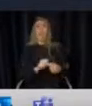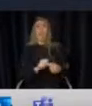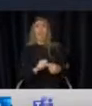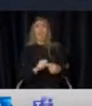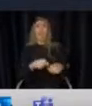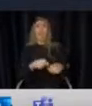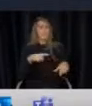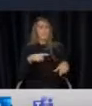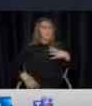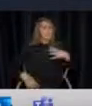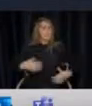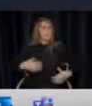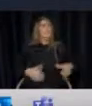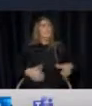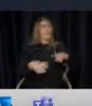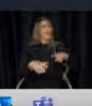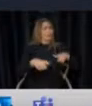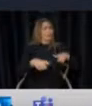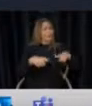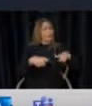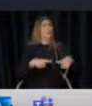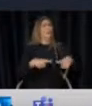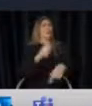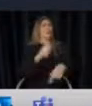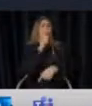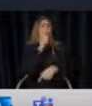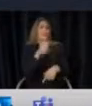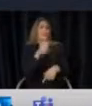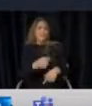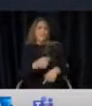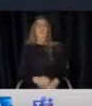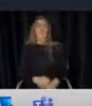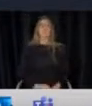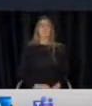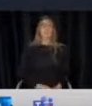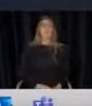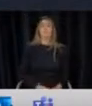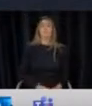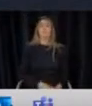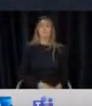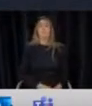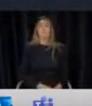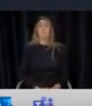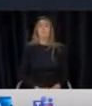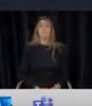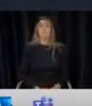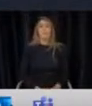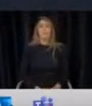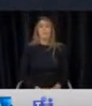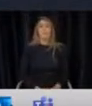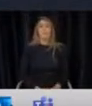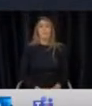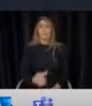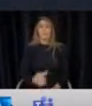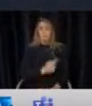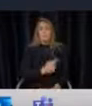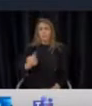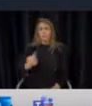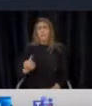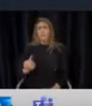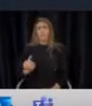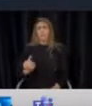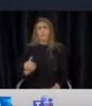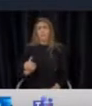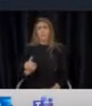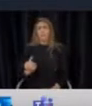entra em contato com as equipes de transplantes para ofertar os órgãos desse paciente, elas vão até o hospital fazer a cirurgia, e aí a